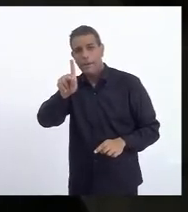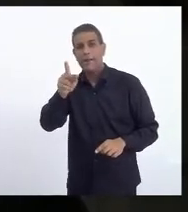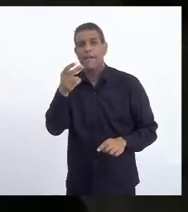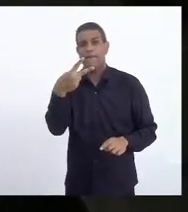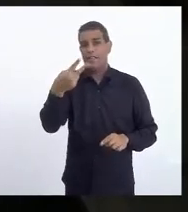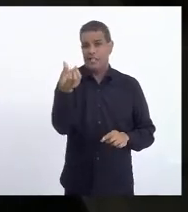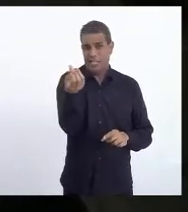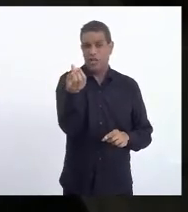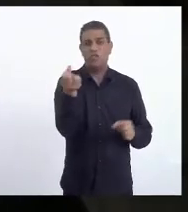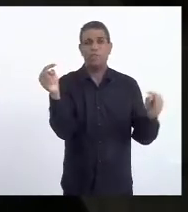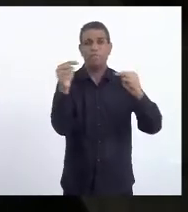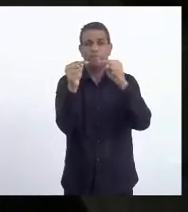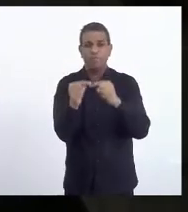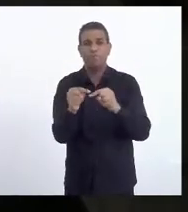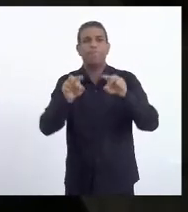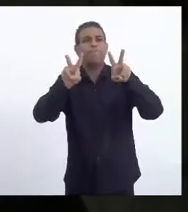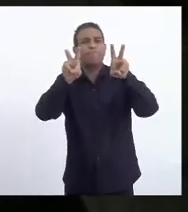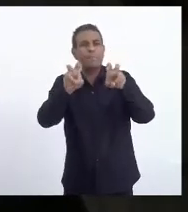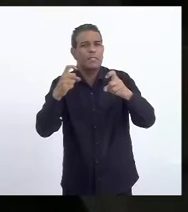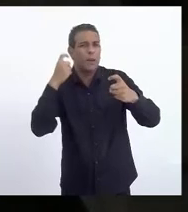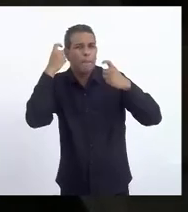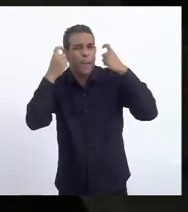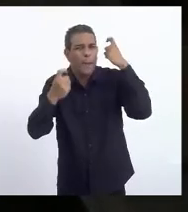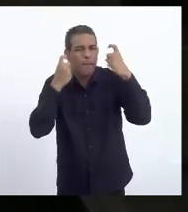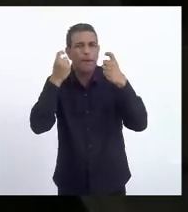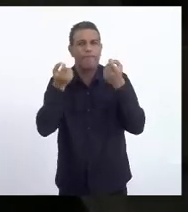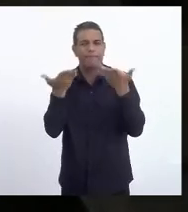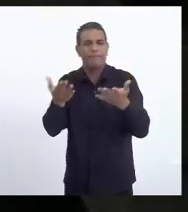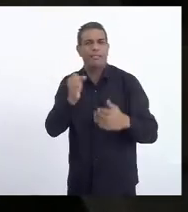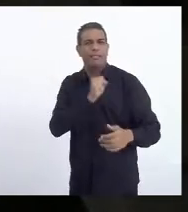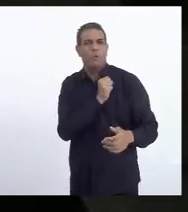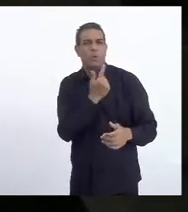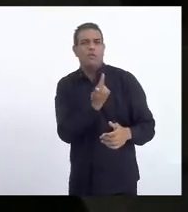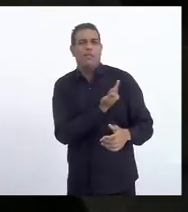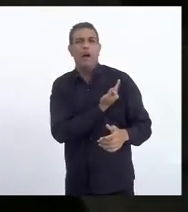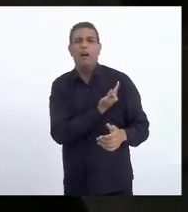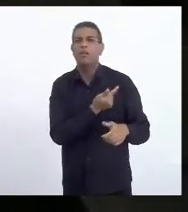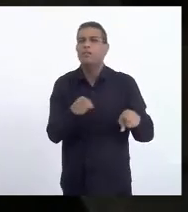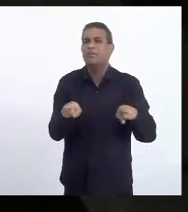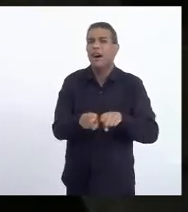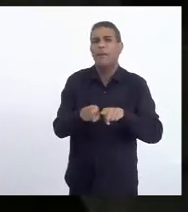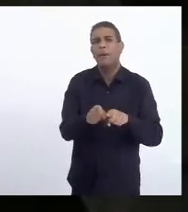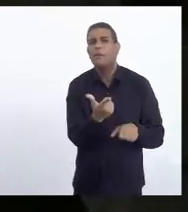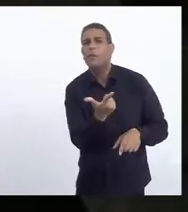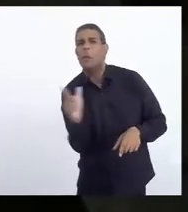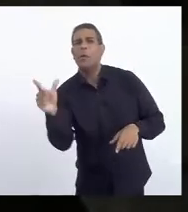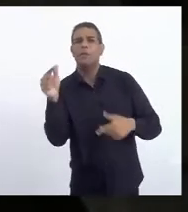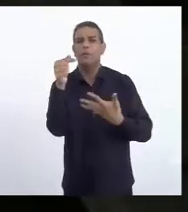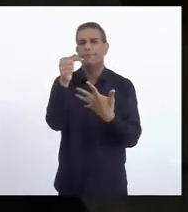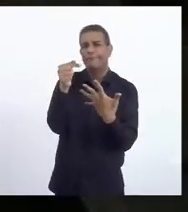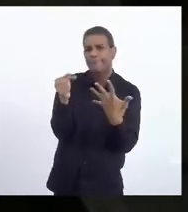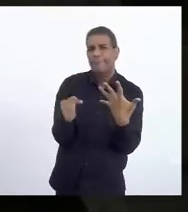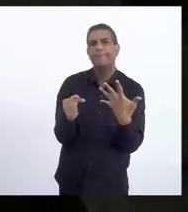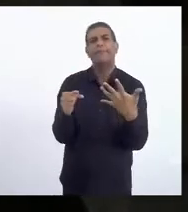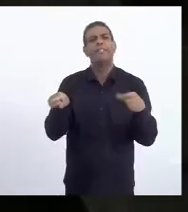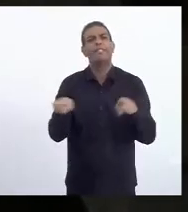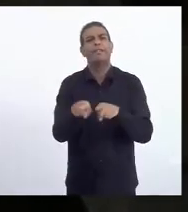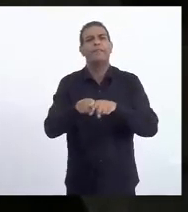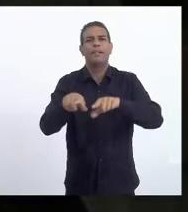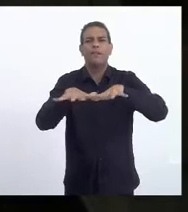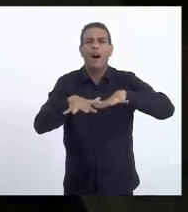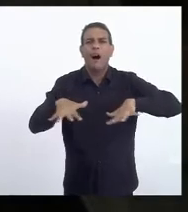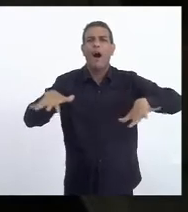quero ressaltar o abordagem minhas preocupações com São Gonçalo a outrora o Manchester